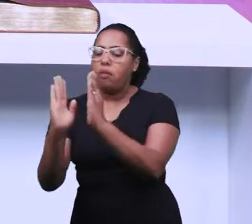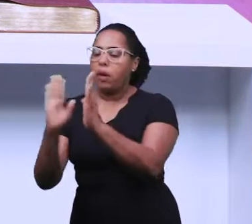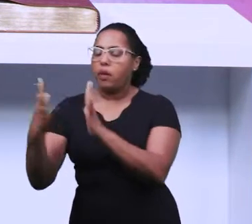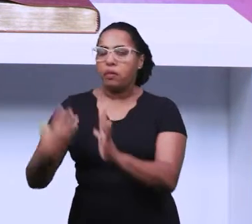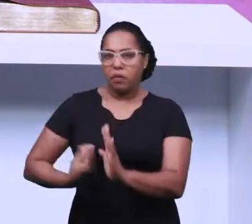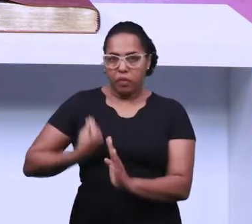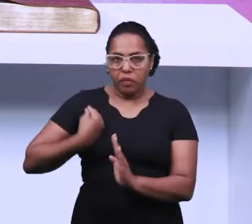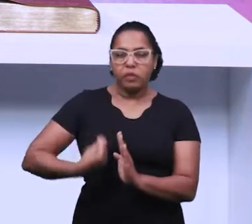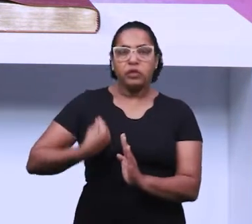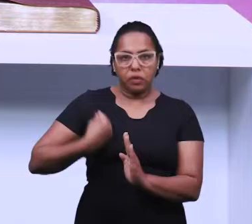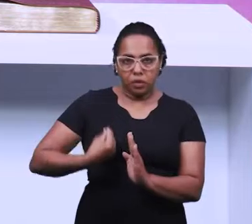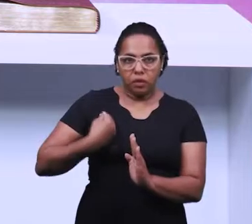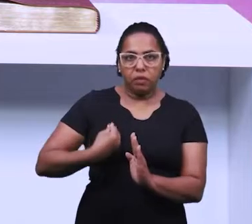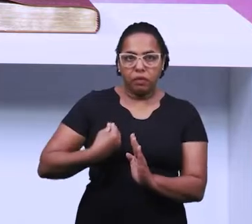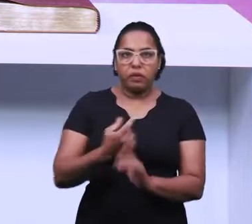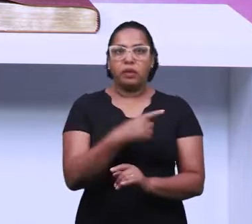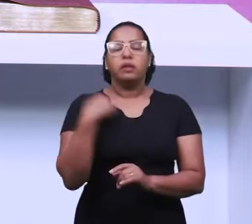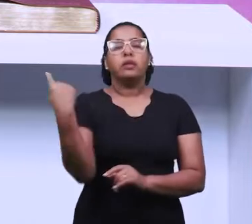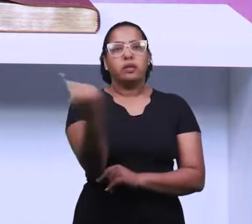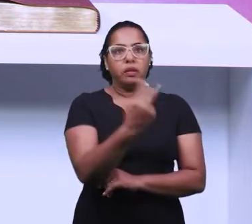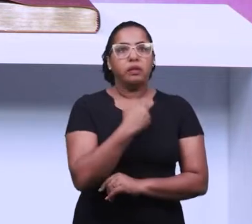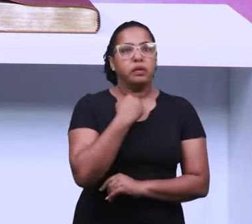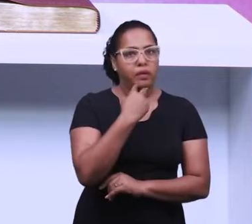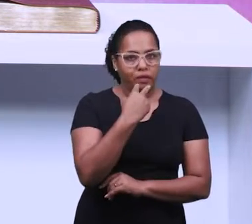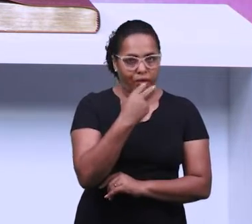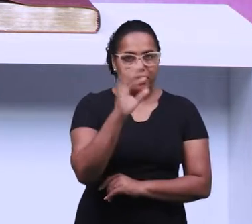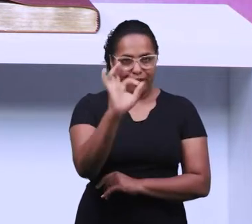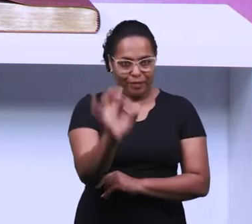em cada fase da nossa voz.